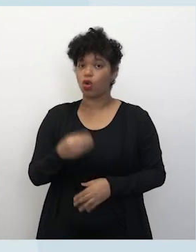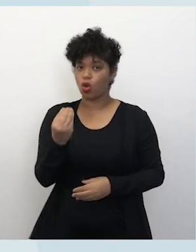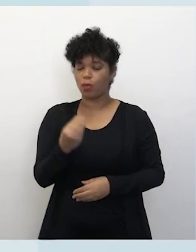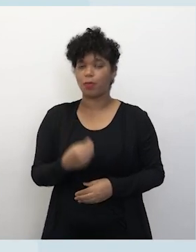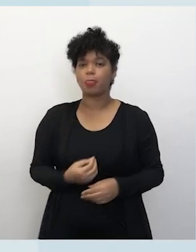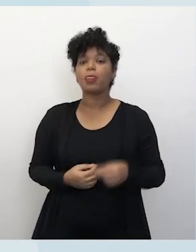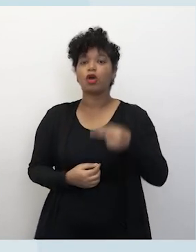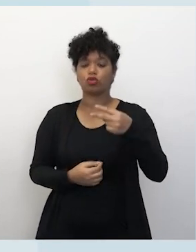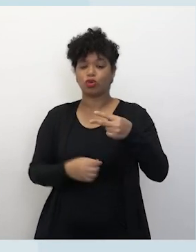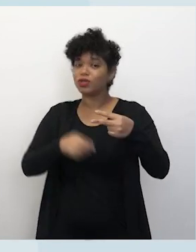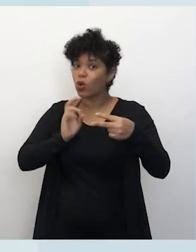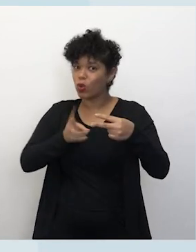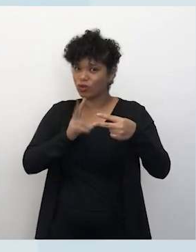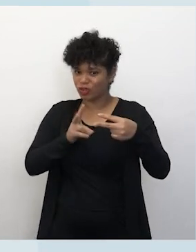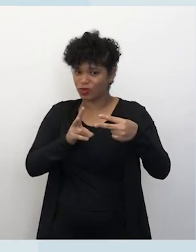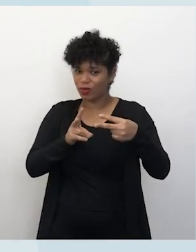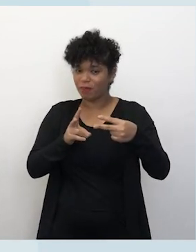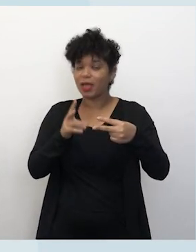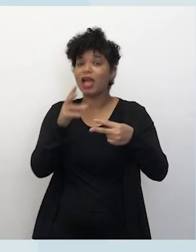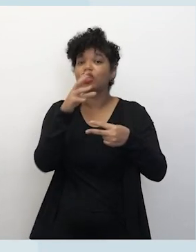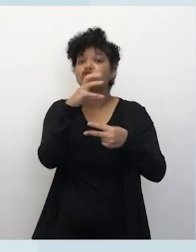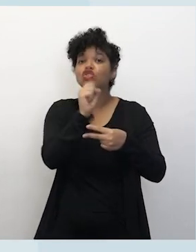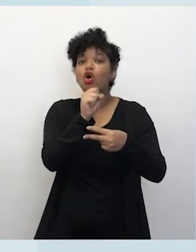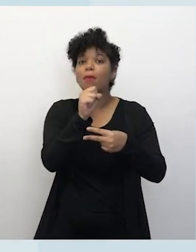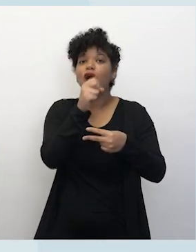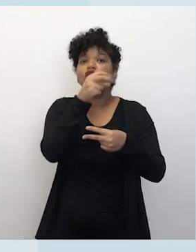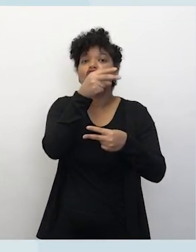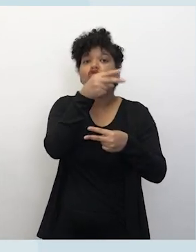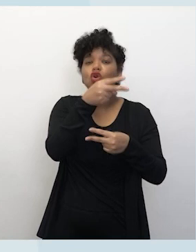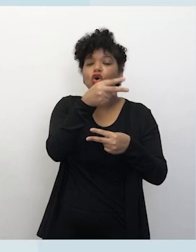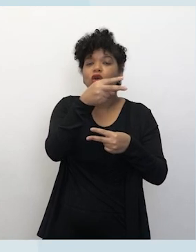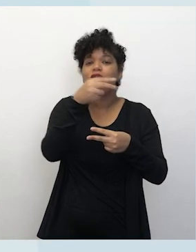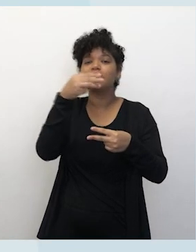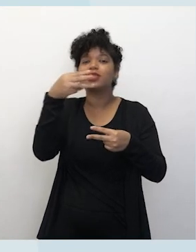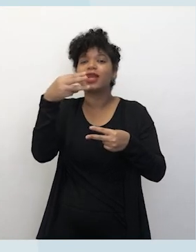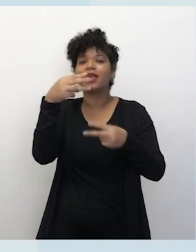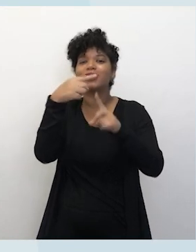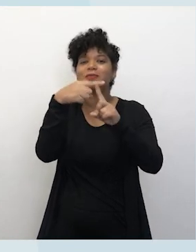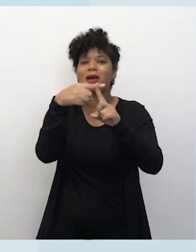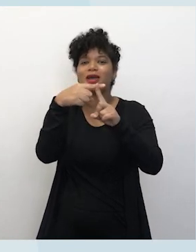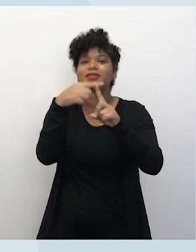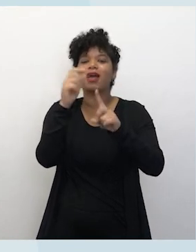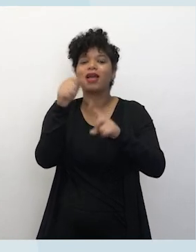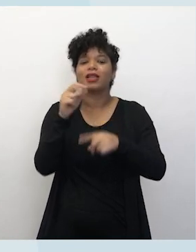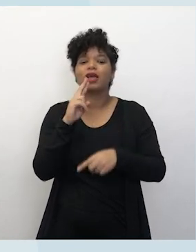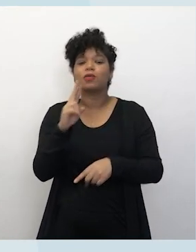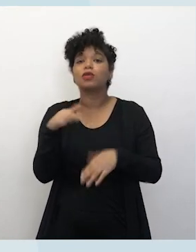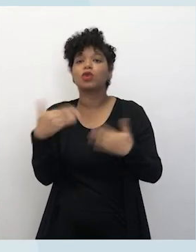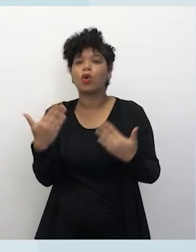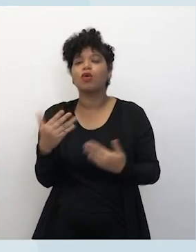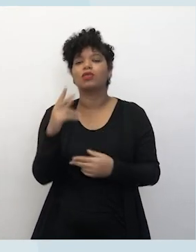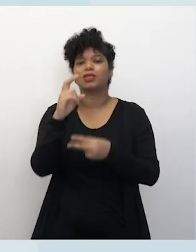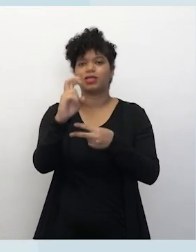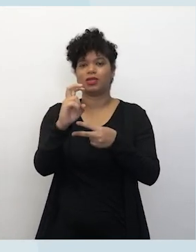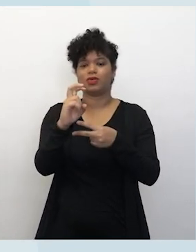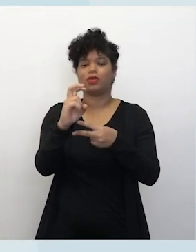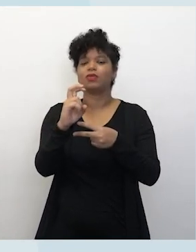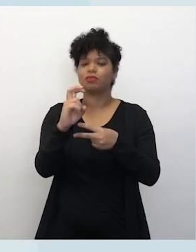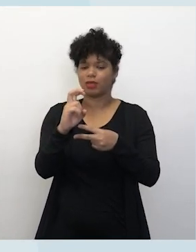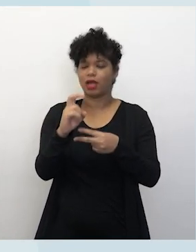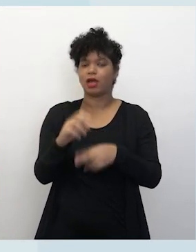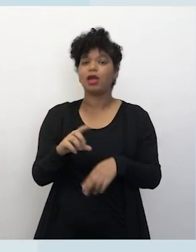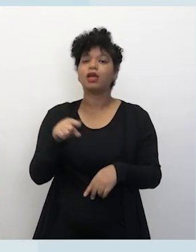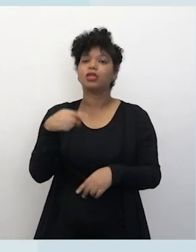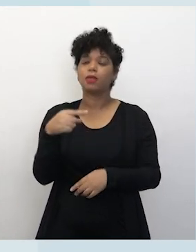os expoentes. Ó. 2 mais 3, 5. Então, na prática, 2 ao quadrado vezes 2 à terceira implica no